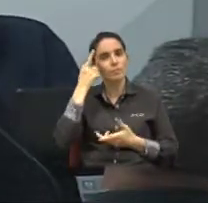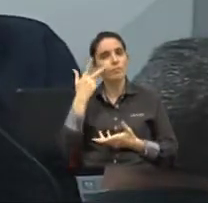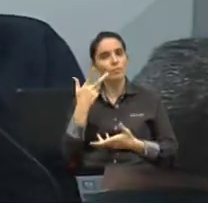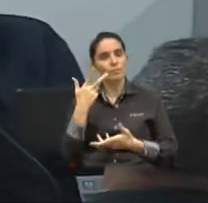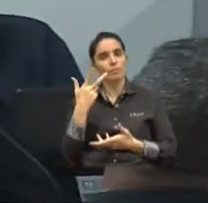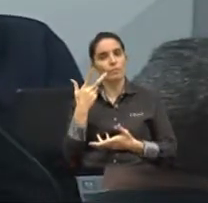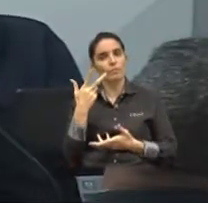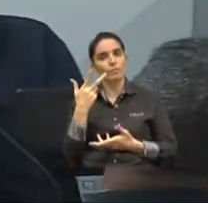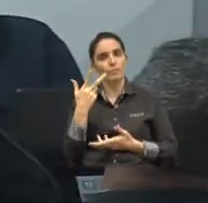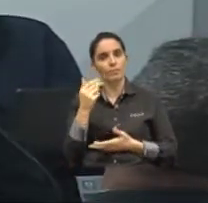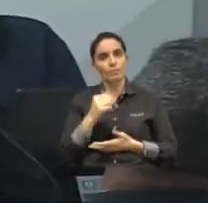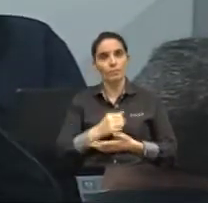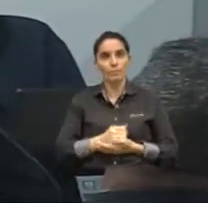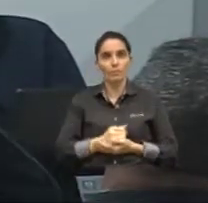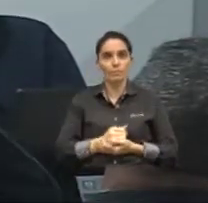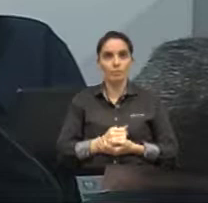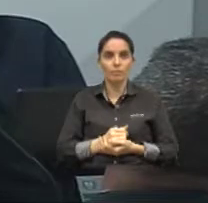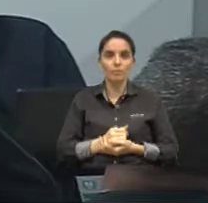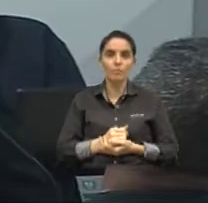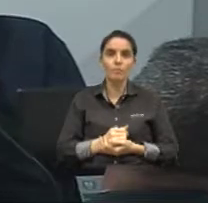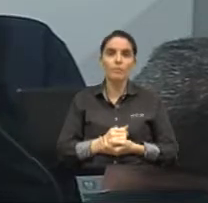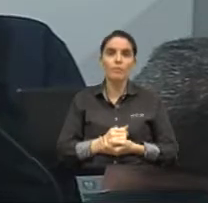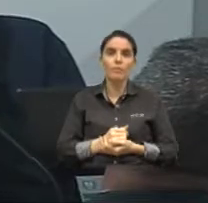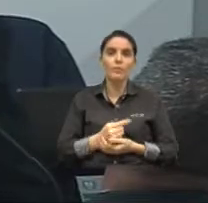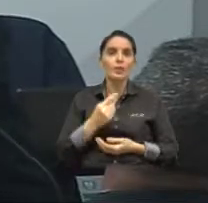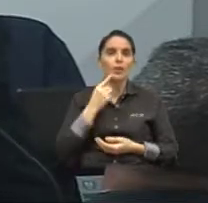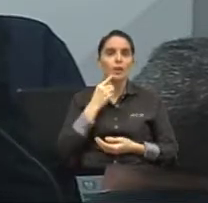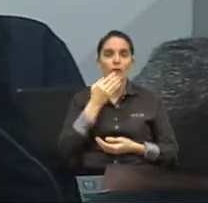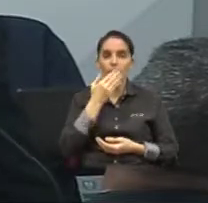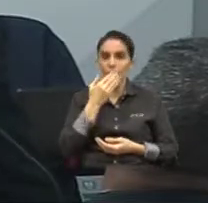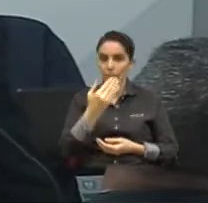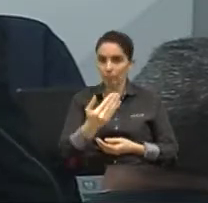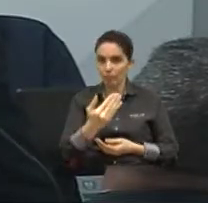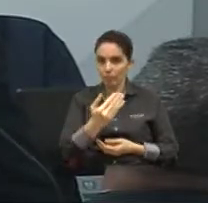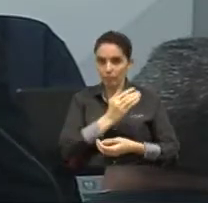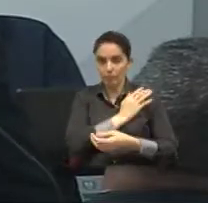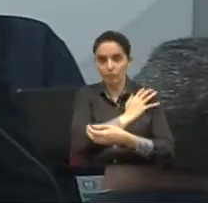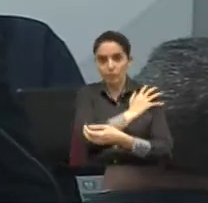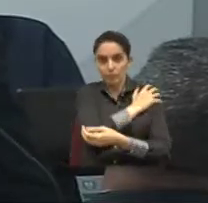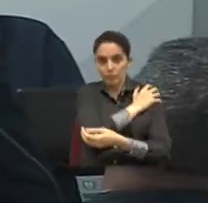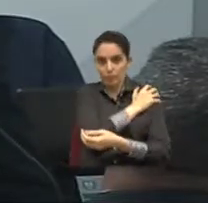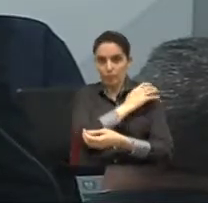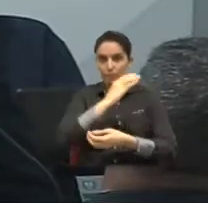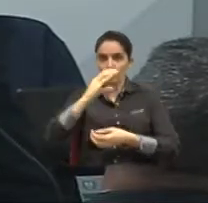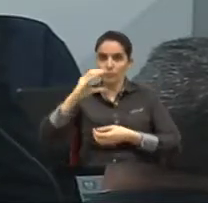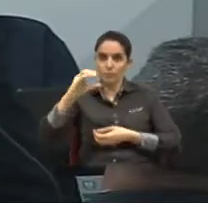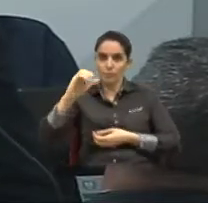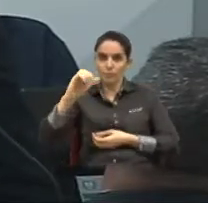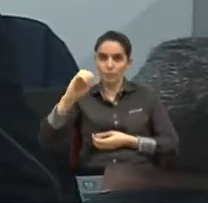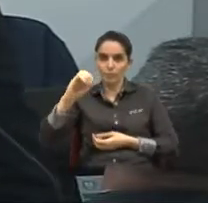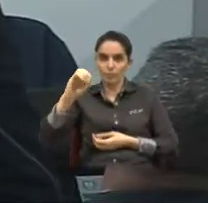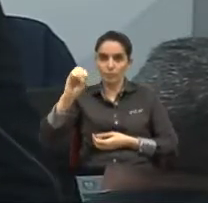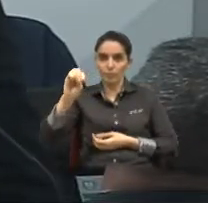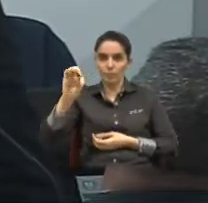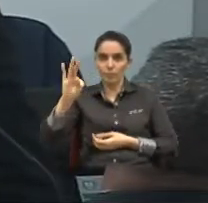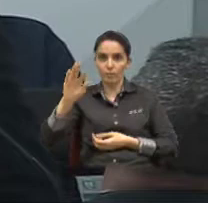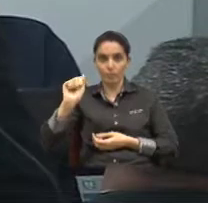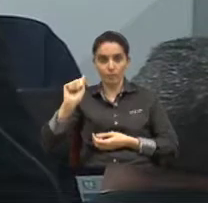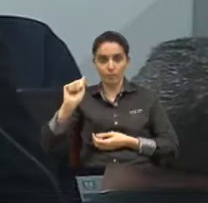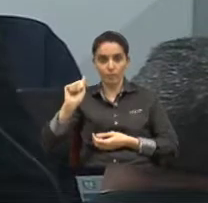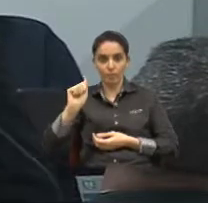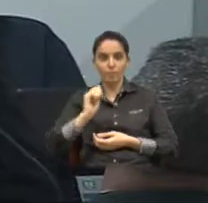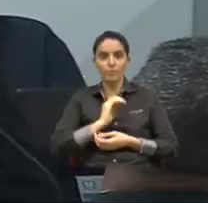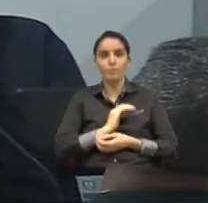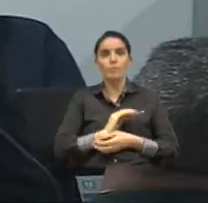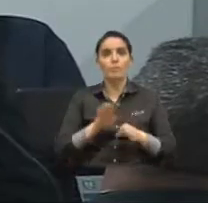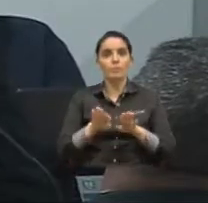pedi a presença do capitão Costa, do cabo Chiquinho, quem está, eu vou até usar uma palavra,